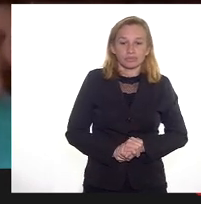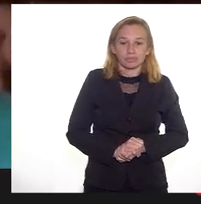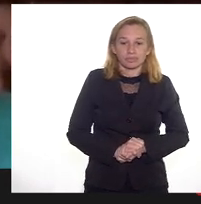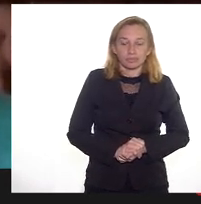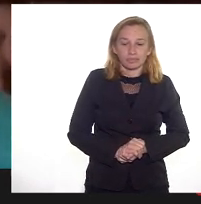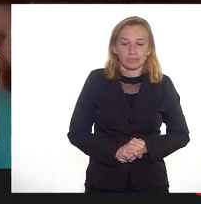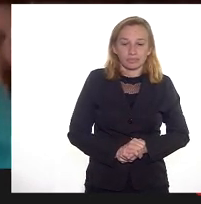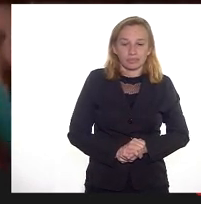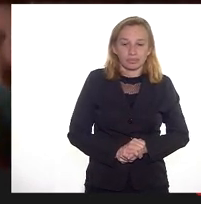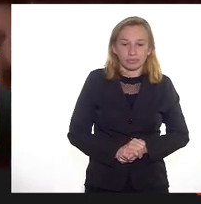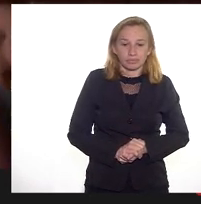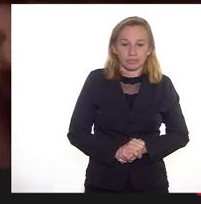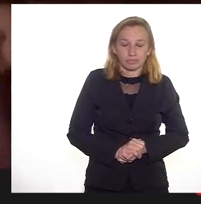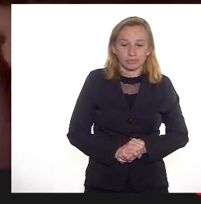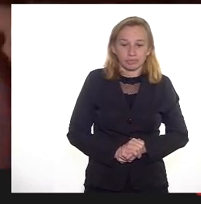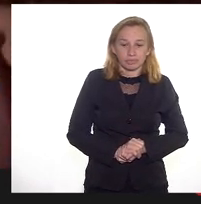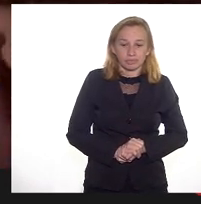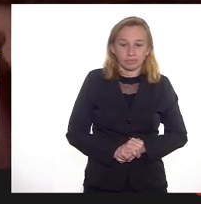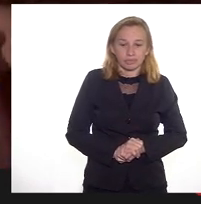Para além,